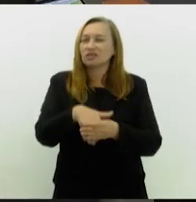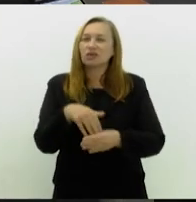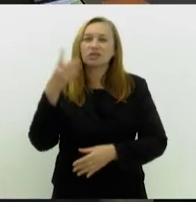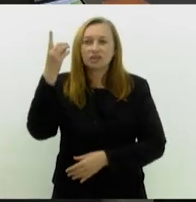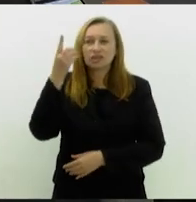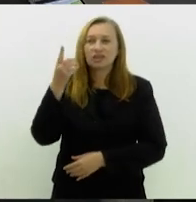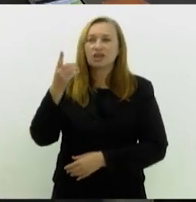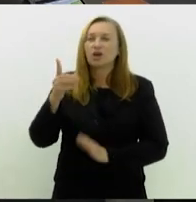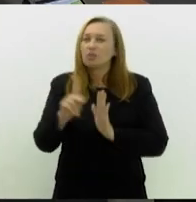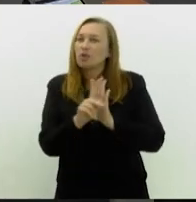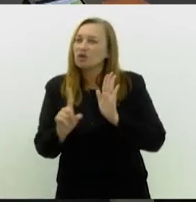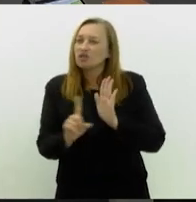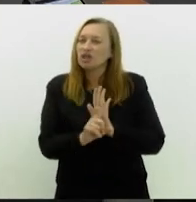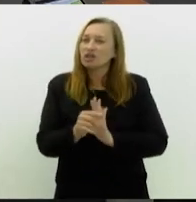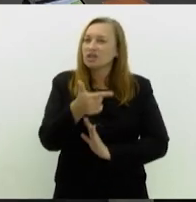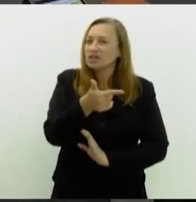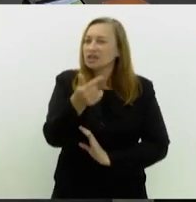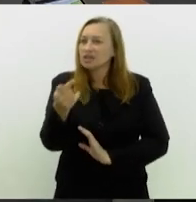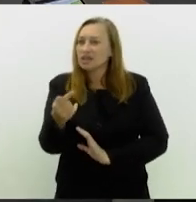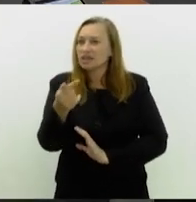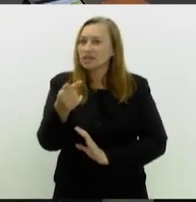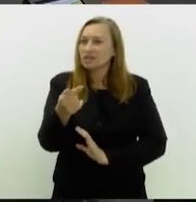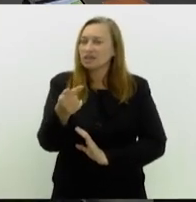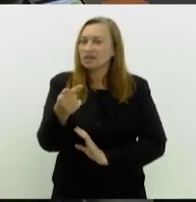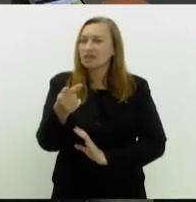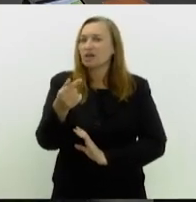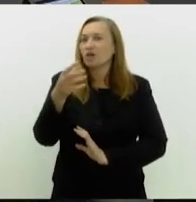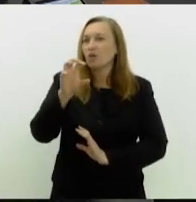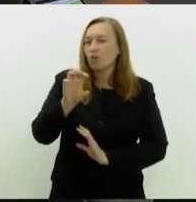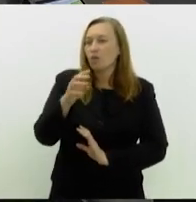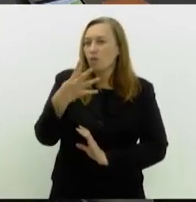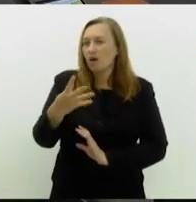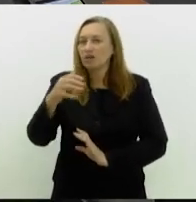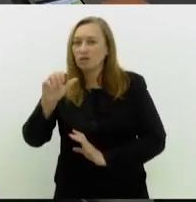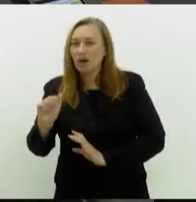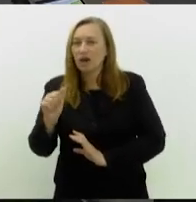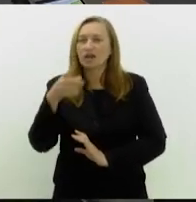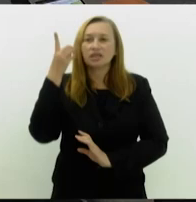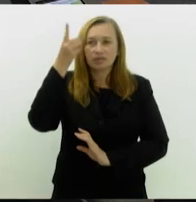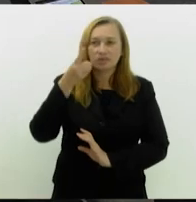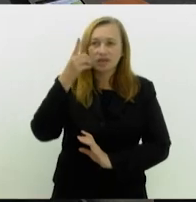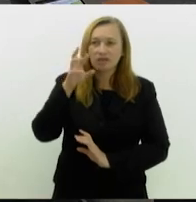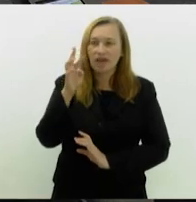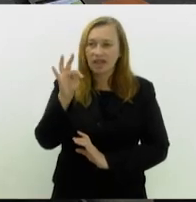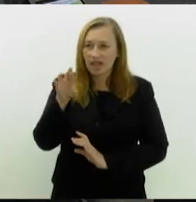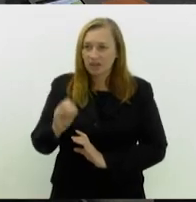projeto 1784 a e o Deputado Renato